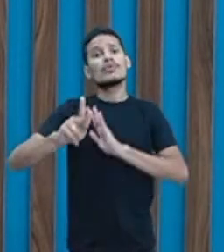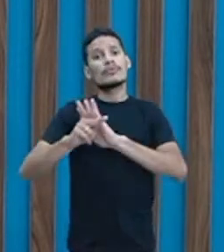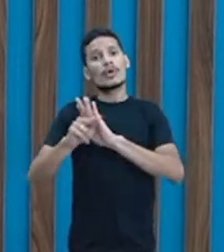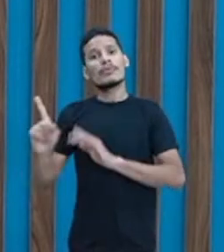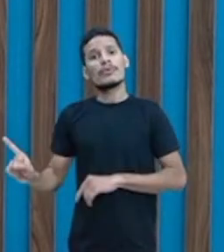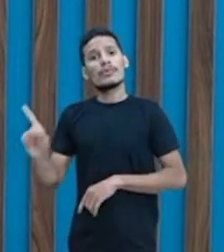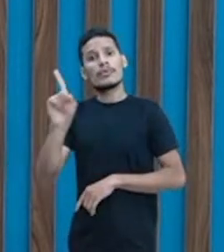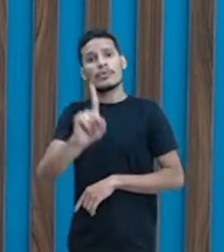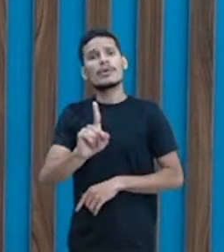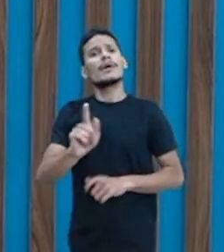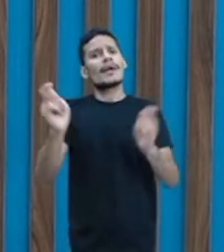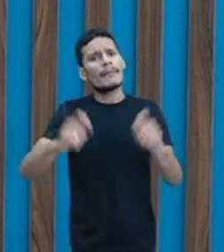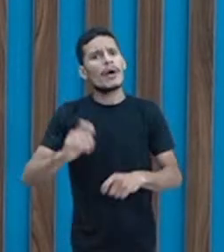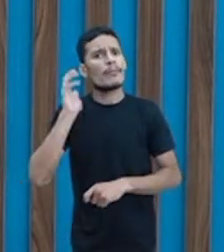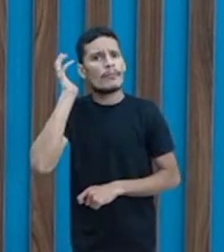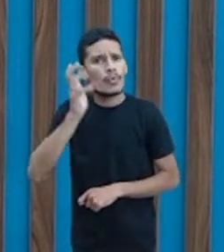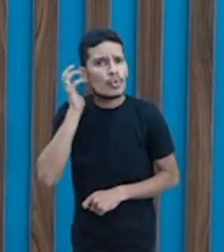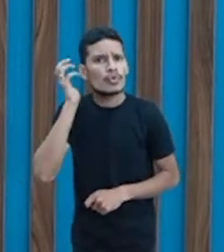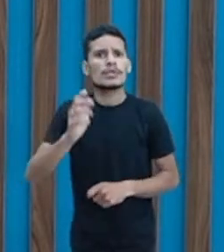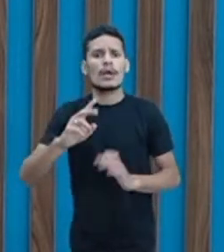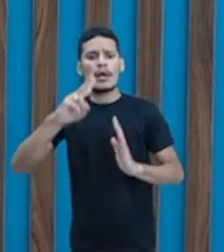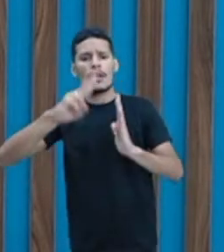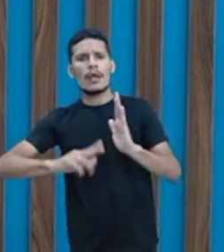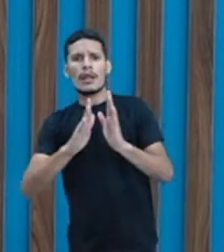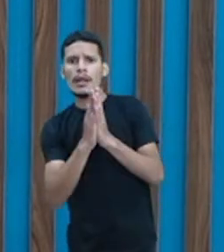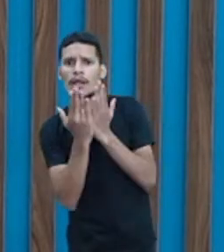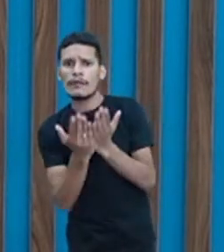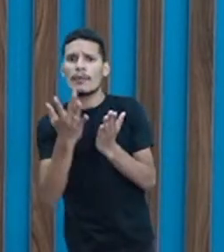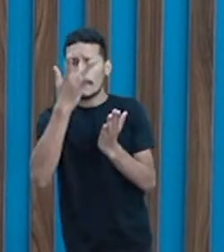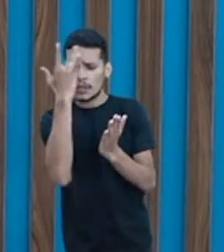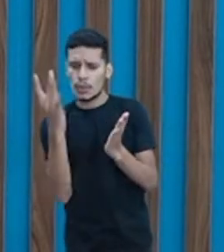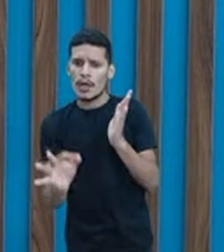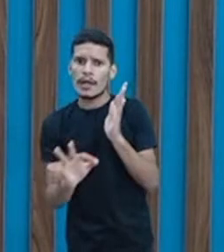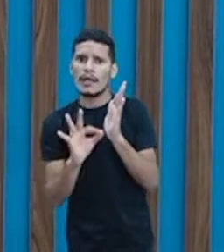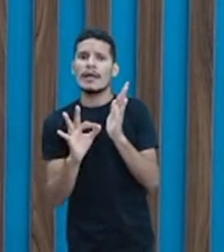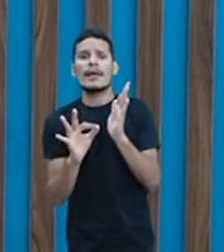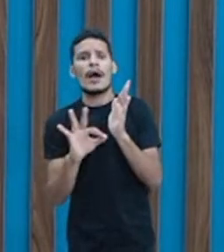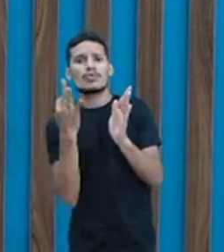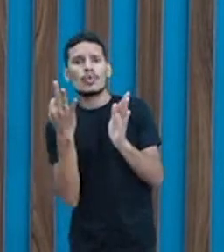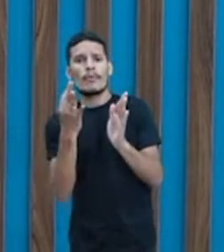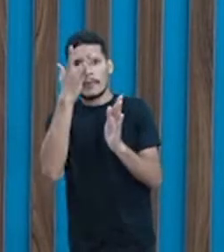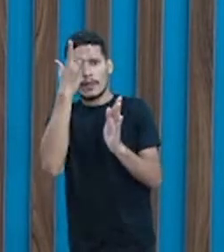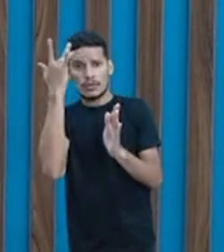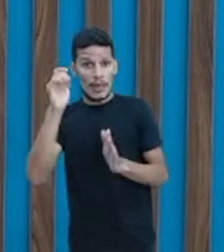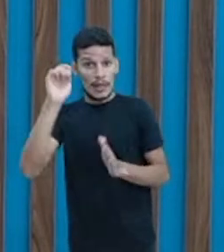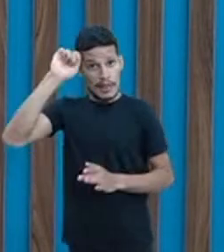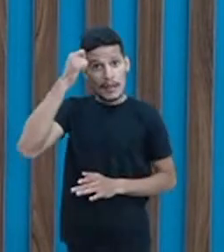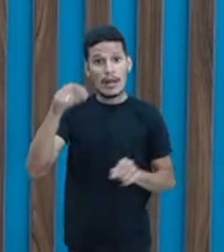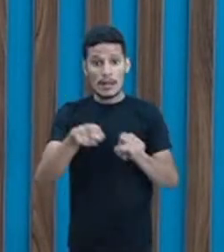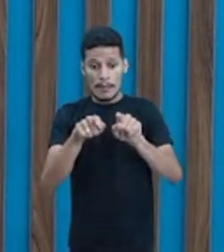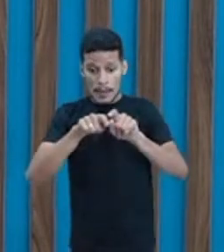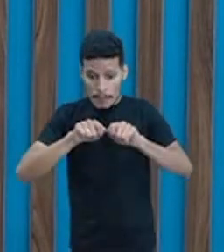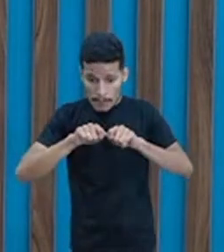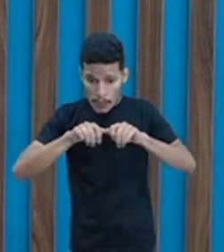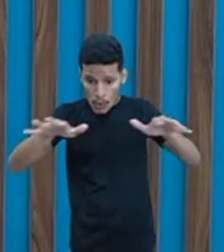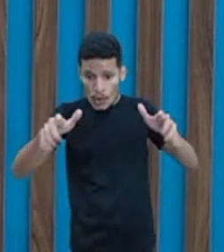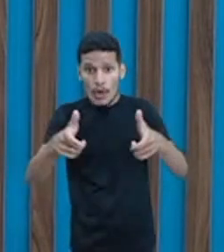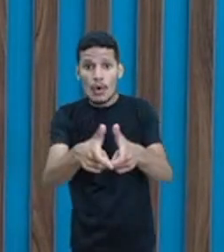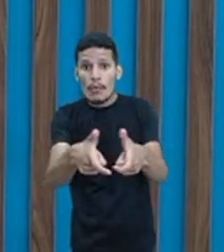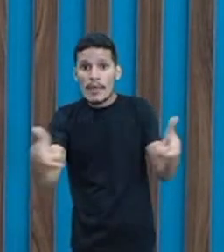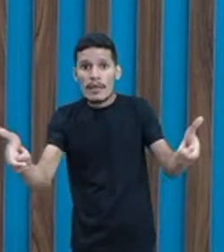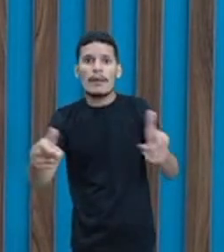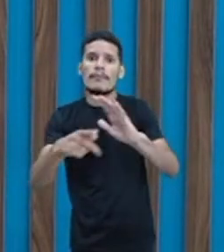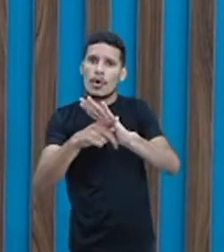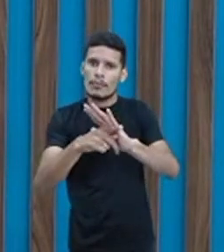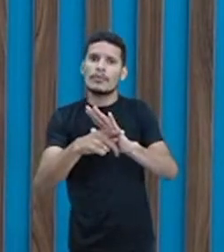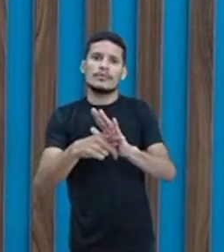também. Escutem música, leiam livros de autoria de pessoas negras. Então, ampliem o repertório de vocês, tá